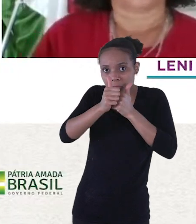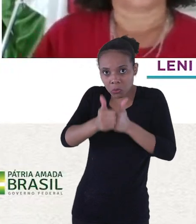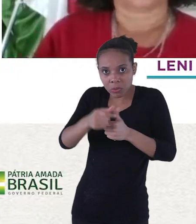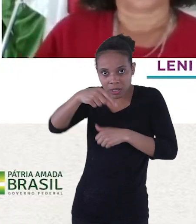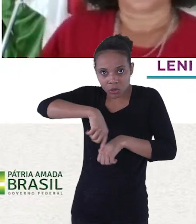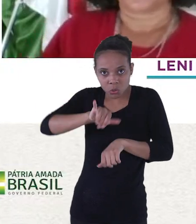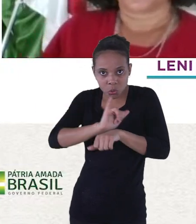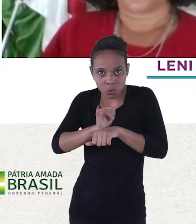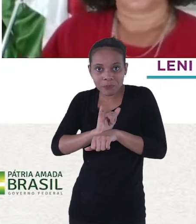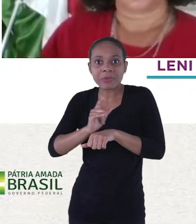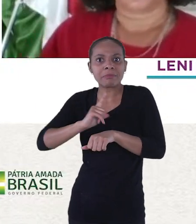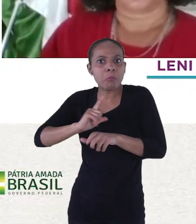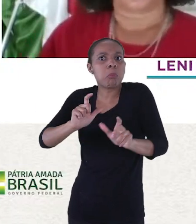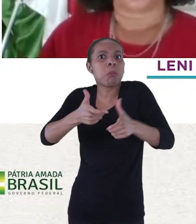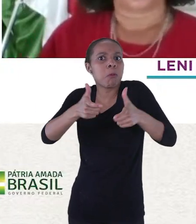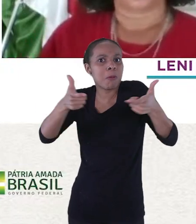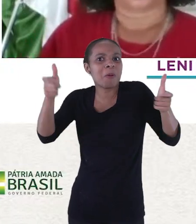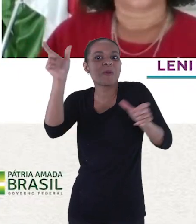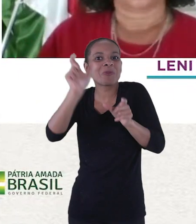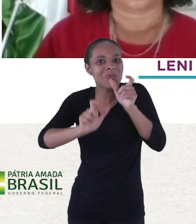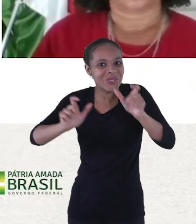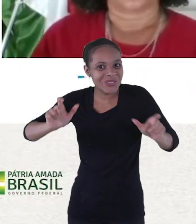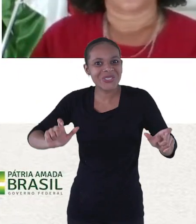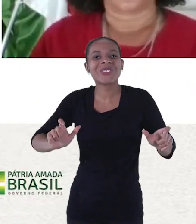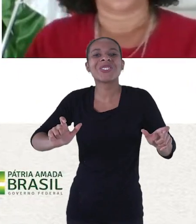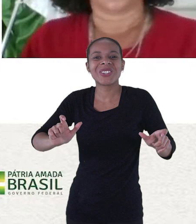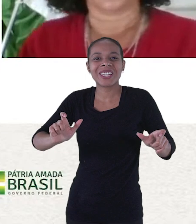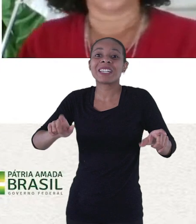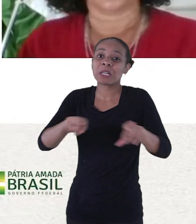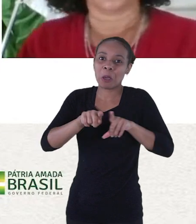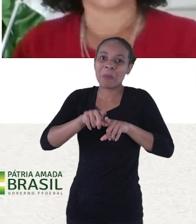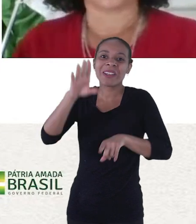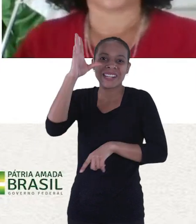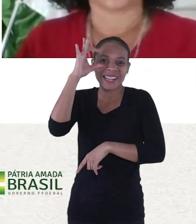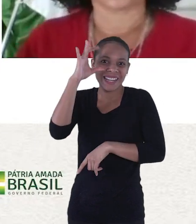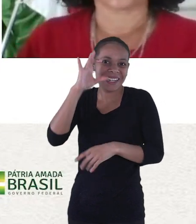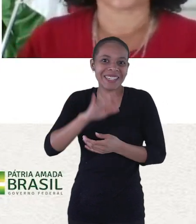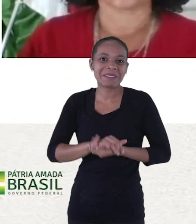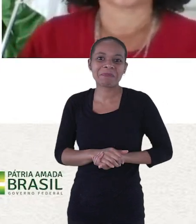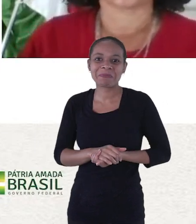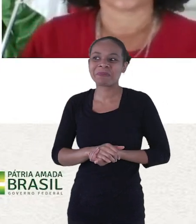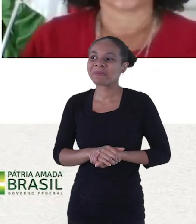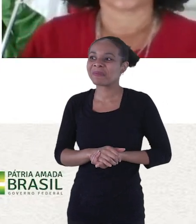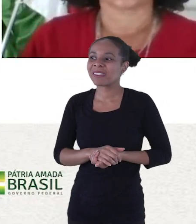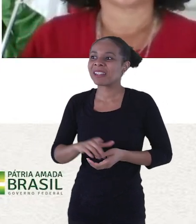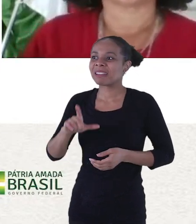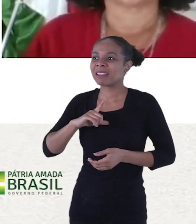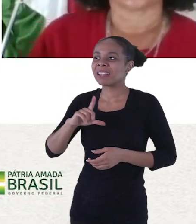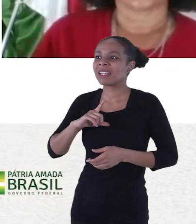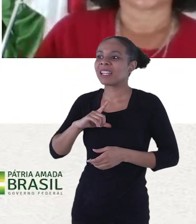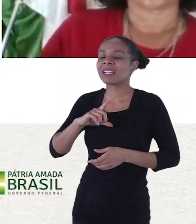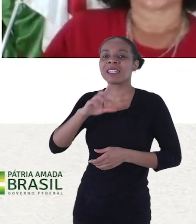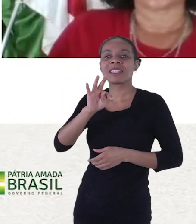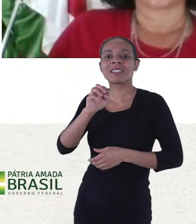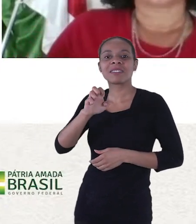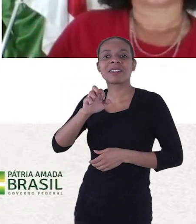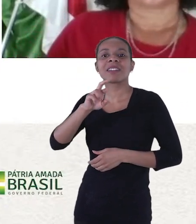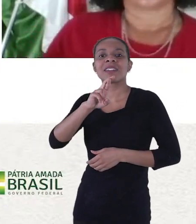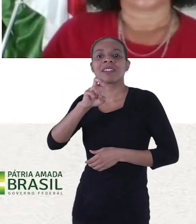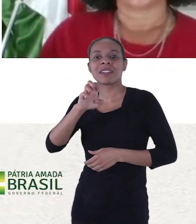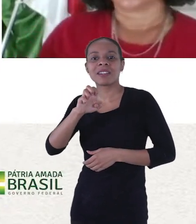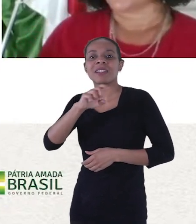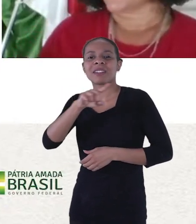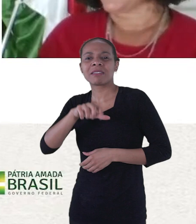YouTube, Instagram e Facebook. Que não dá para ver, né? Rossata, a Bruna Gabriela, Pedro Muriel, Tereza Borges, Fernando Silvério,